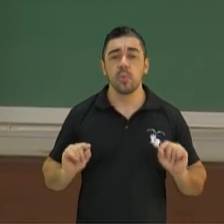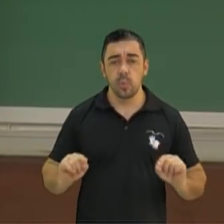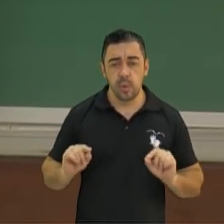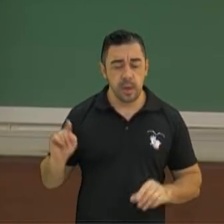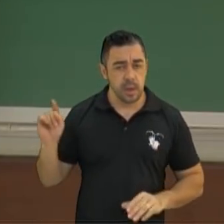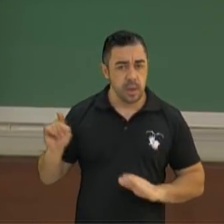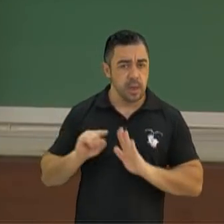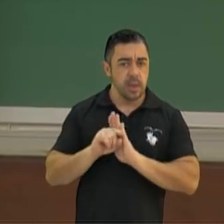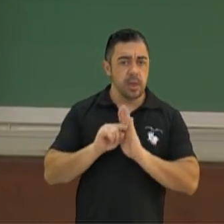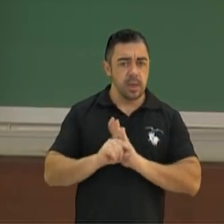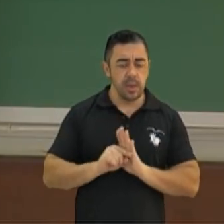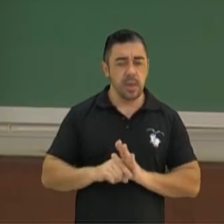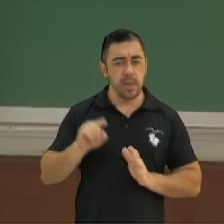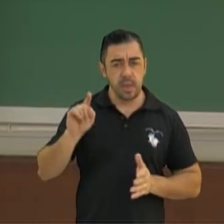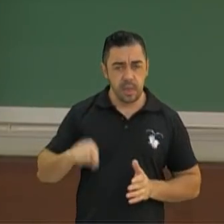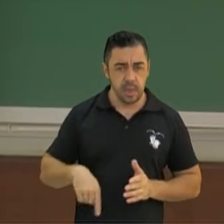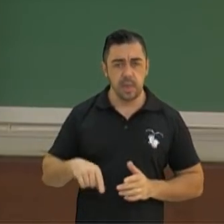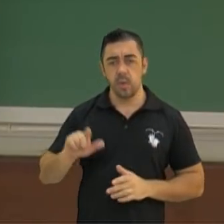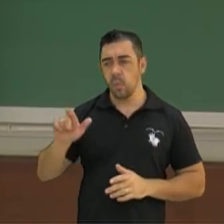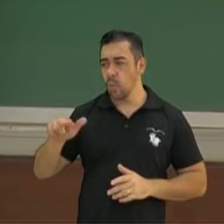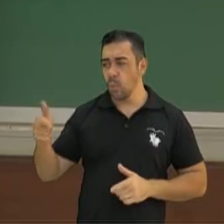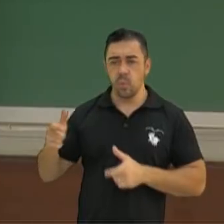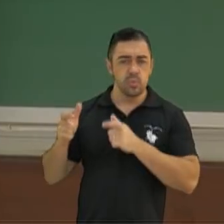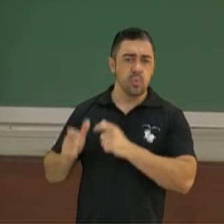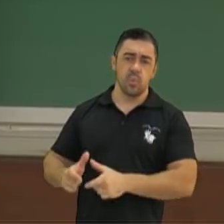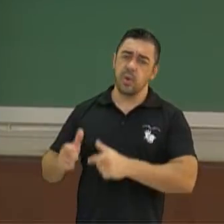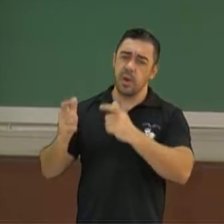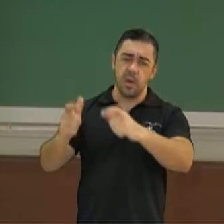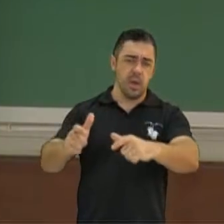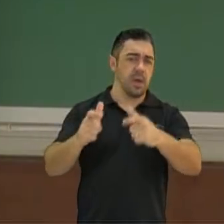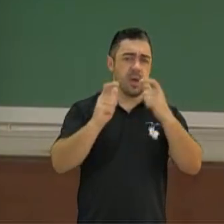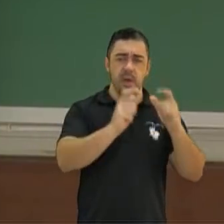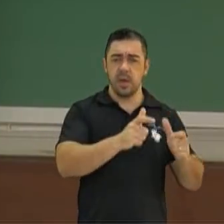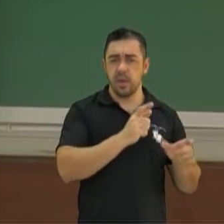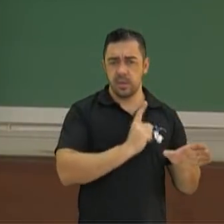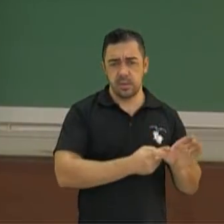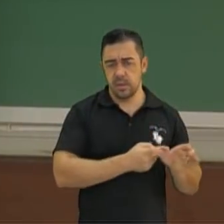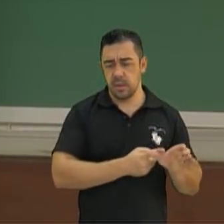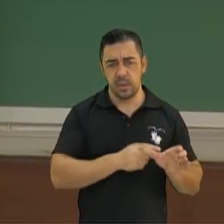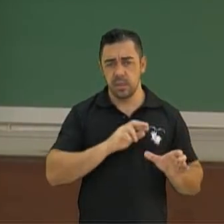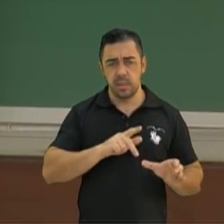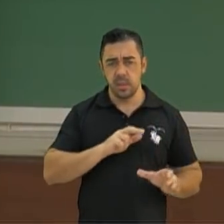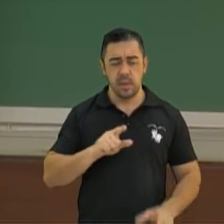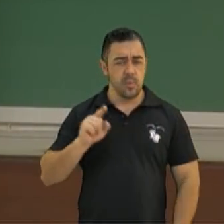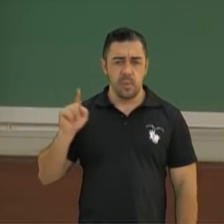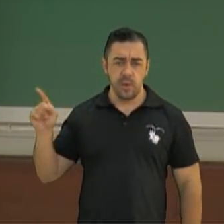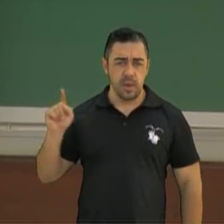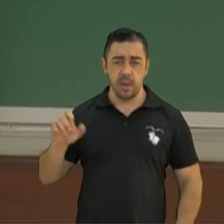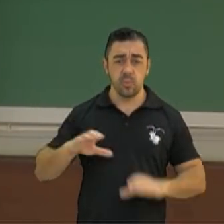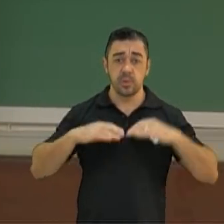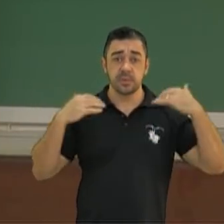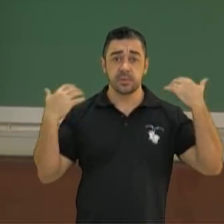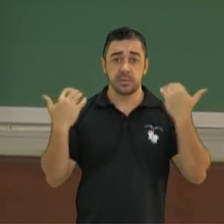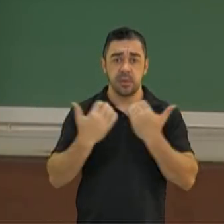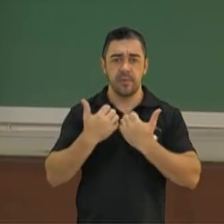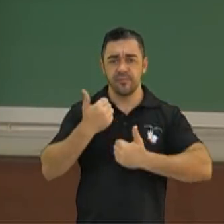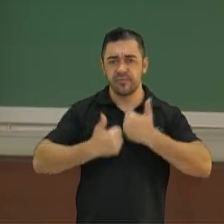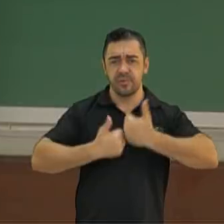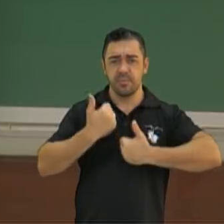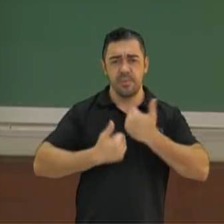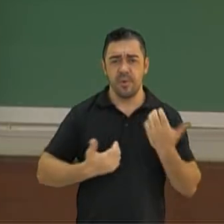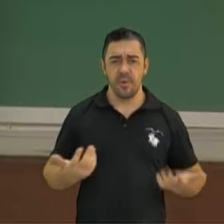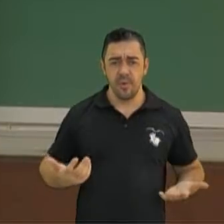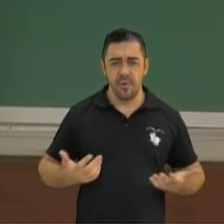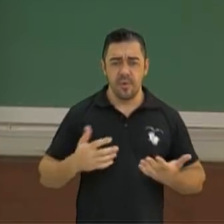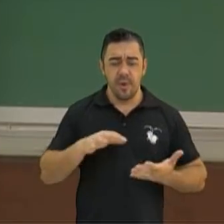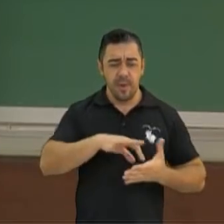fazer essa pesquisa em outros locais da cidade, não no estádio, porque o estádio você está tendo